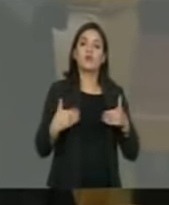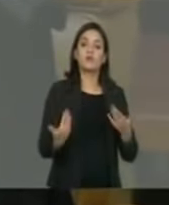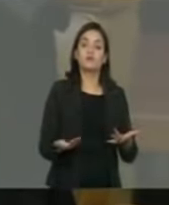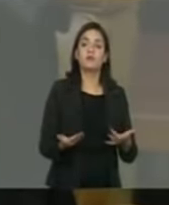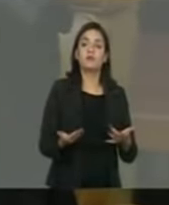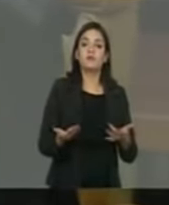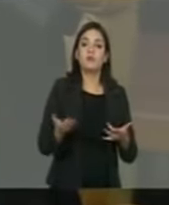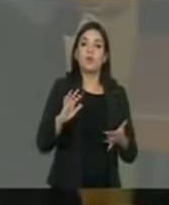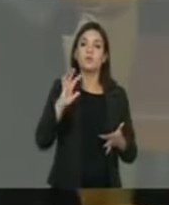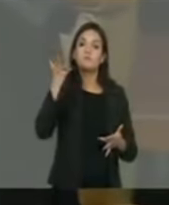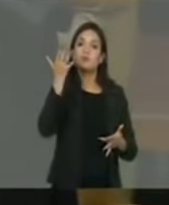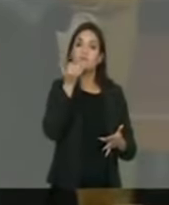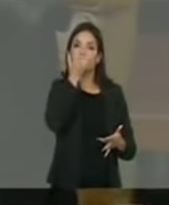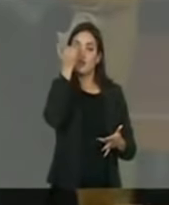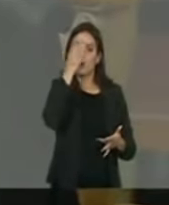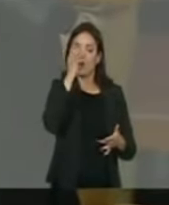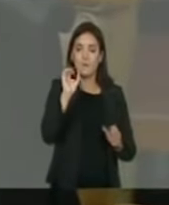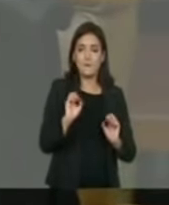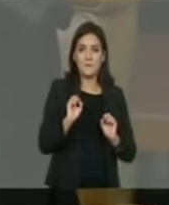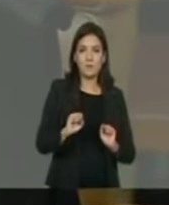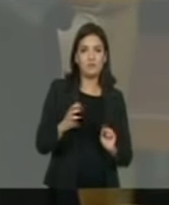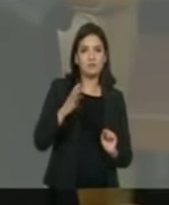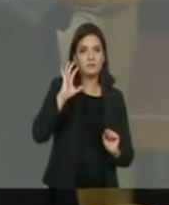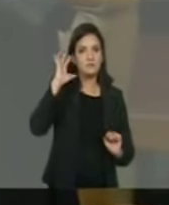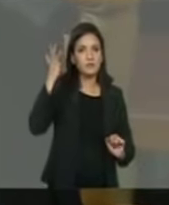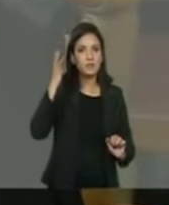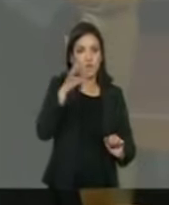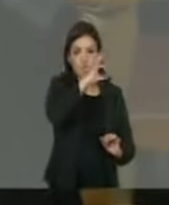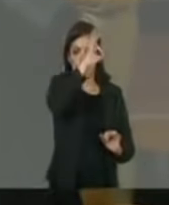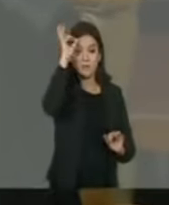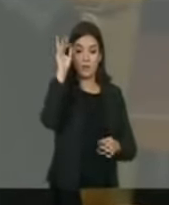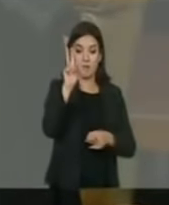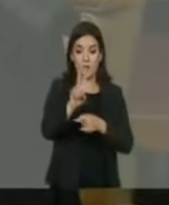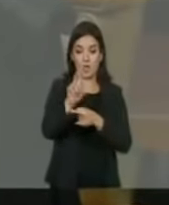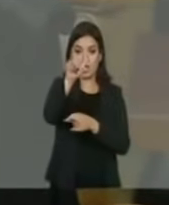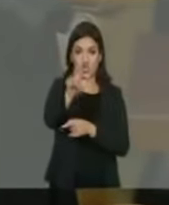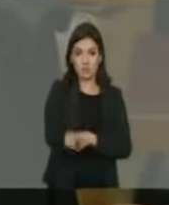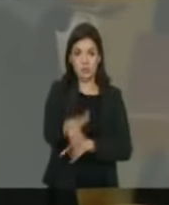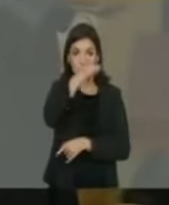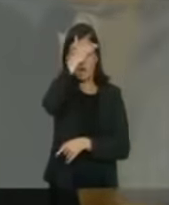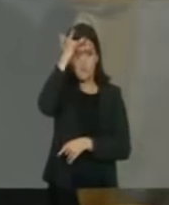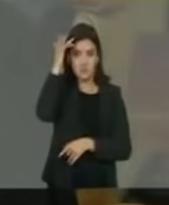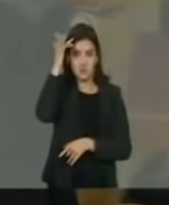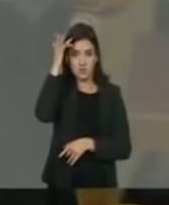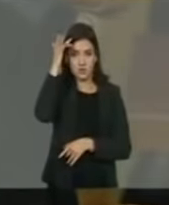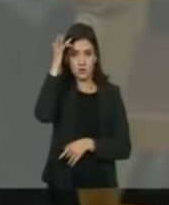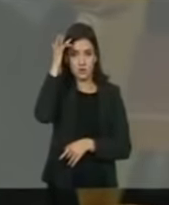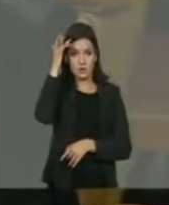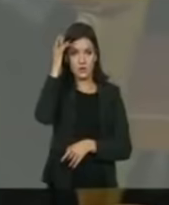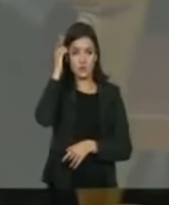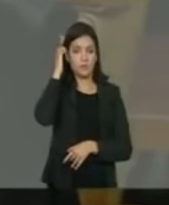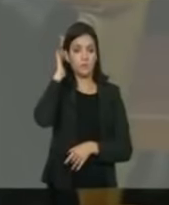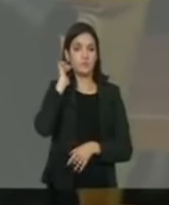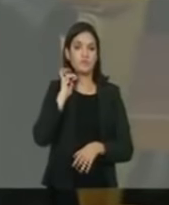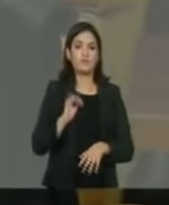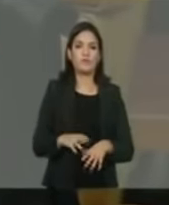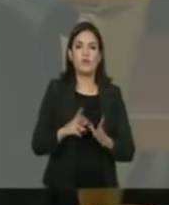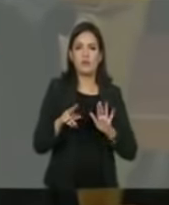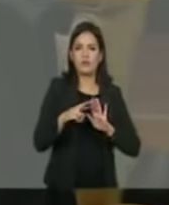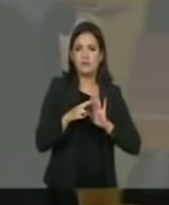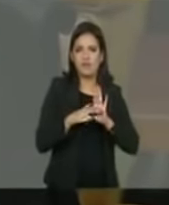protegerá o investigado com toda amplitude exigida pela constituição seja como norma de